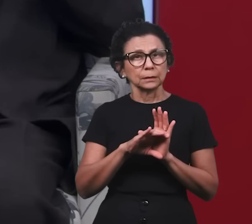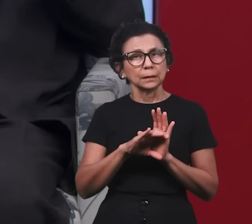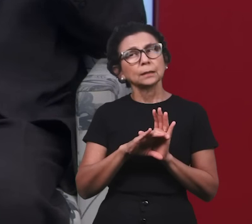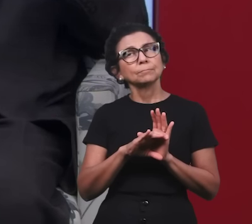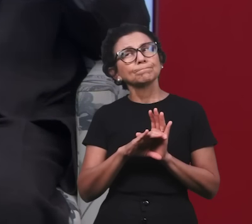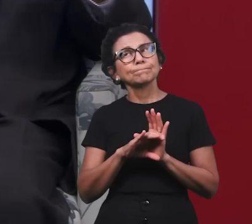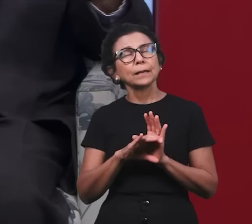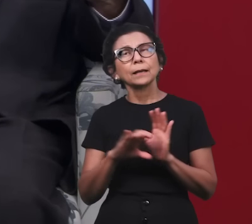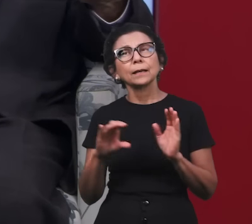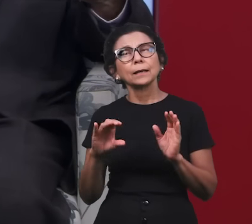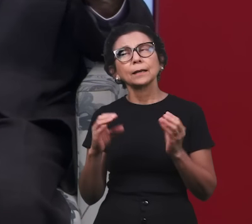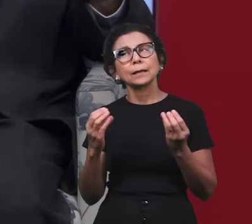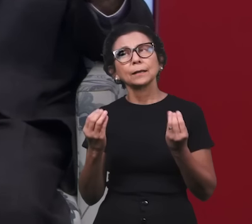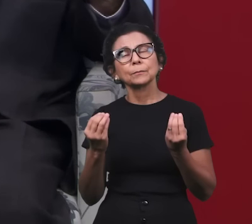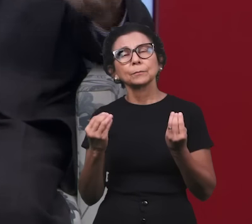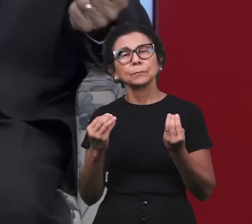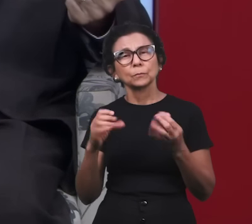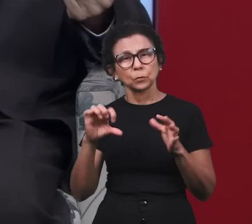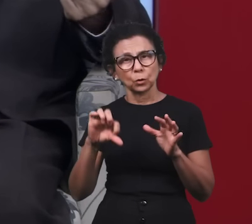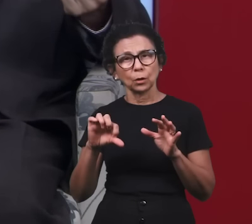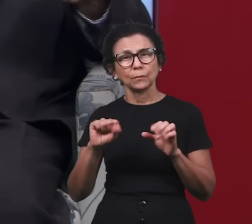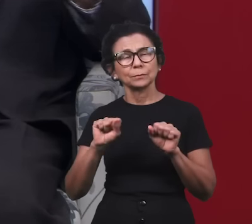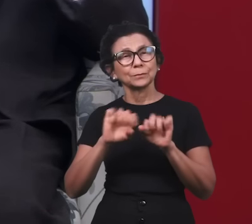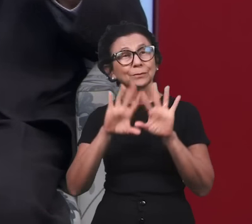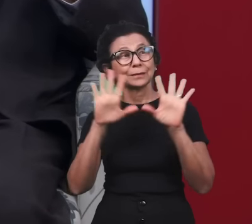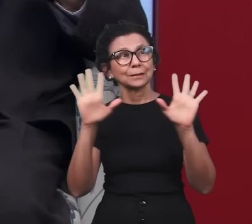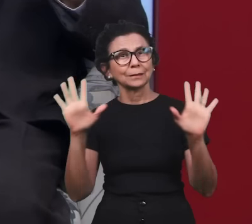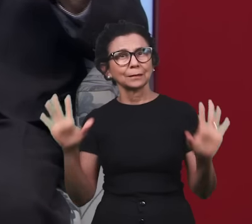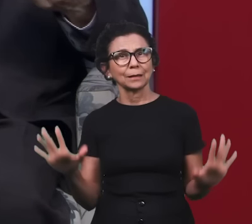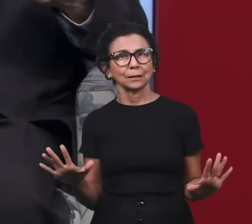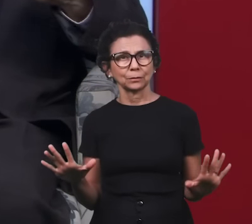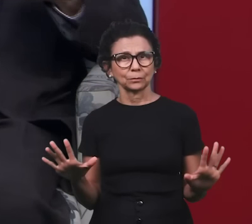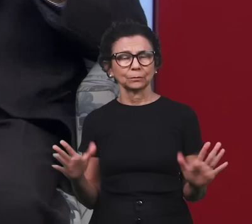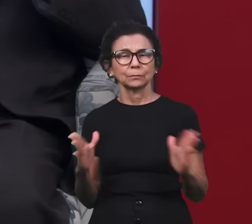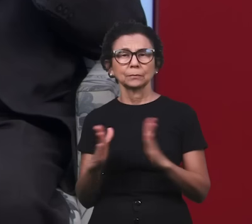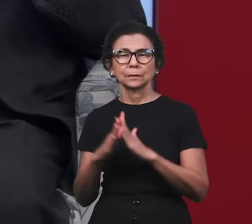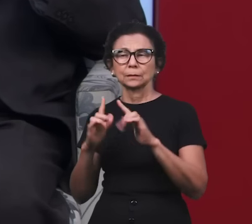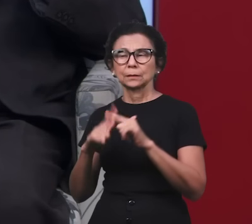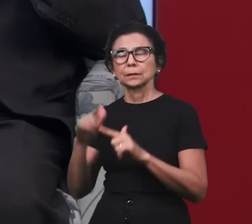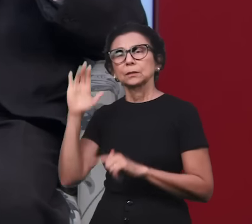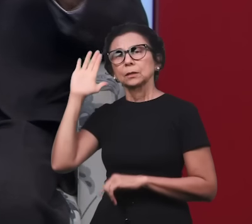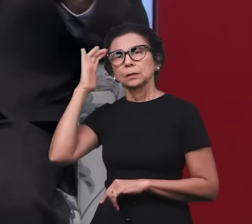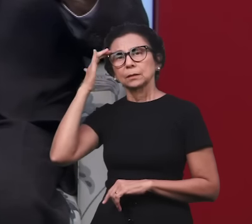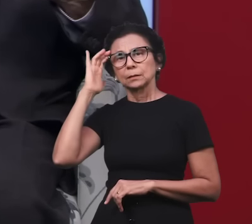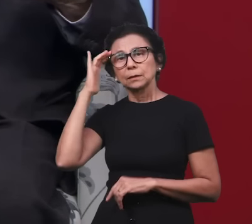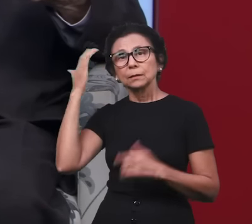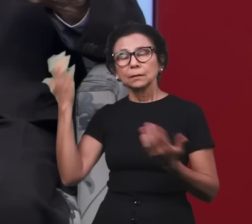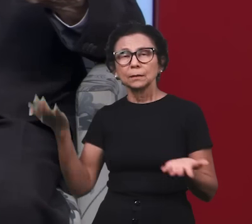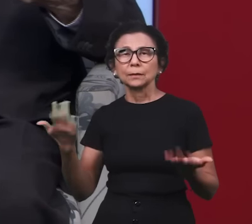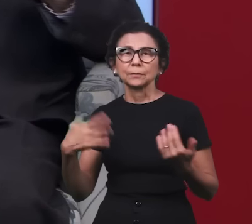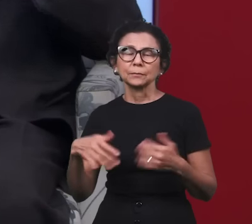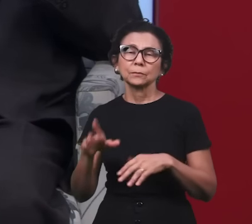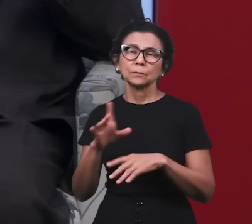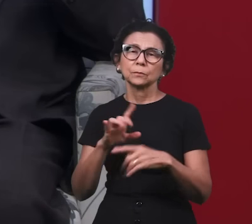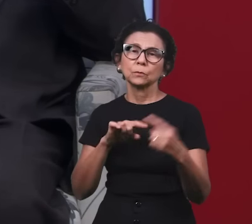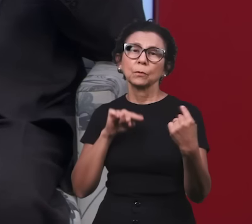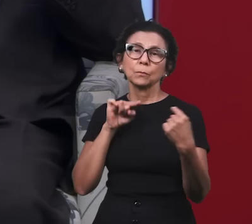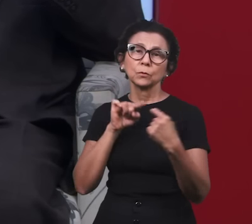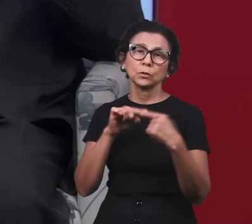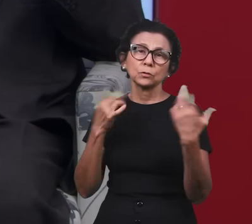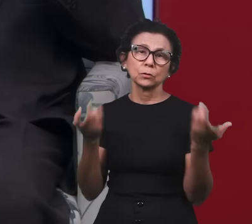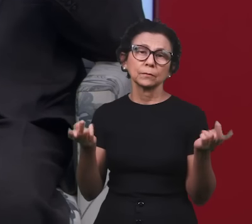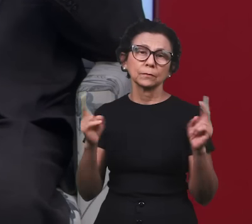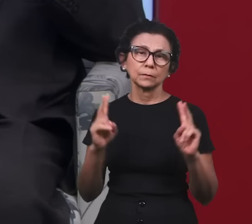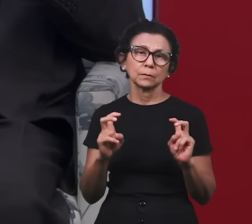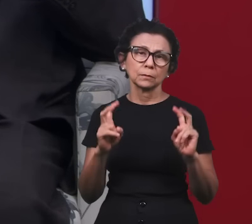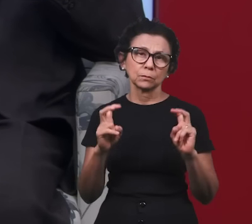assim muito claro para a igreja. E esse é o objetivo de nós estarmos entrando neste